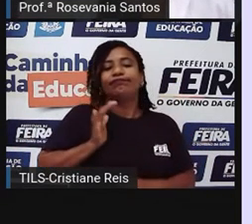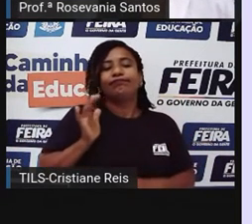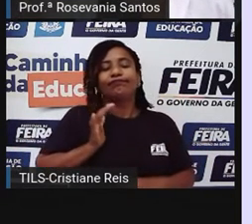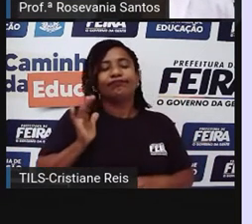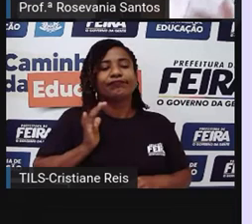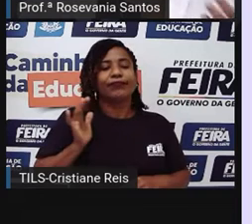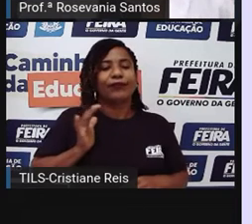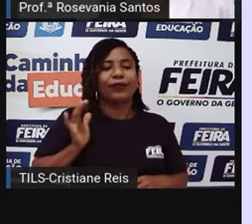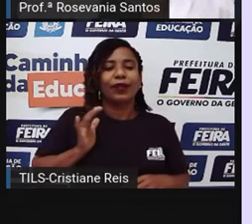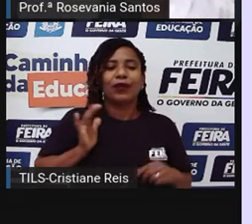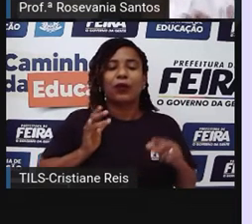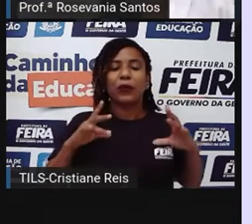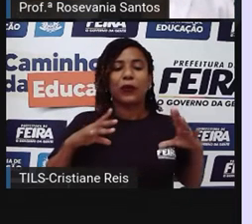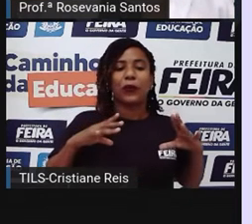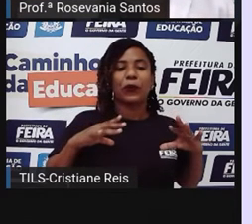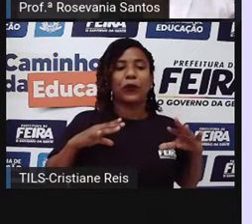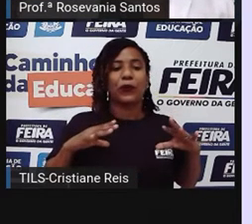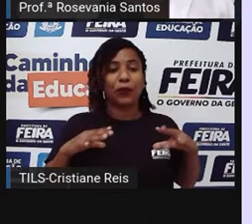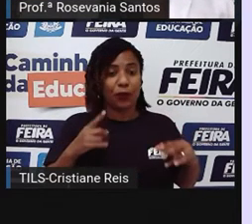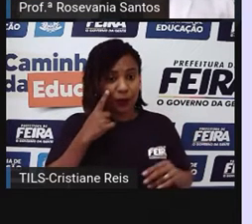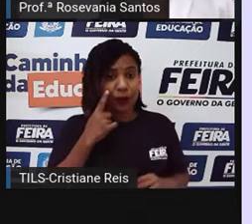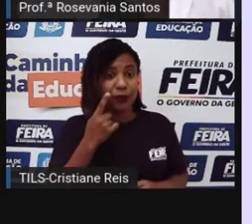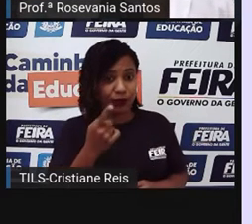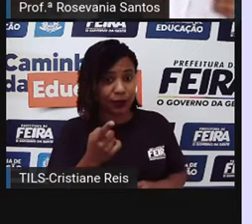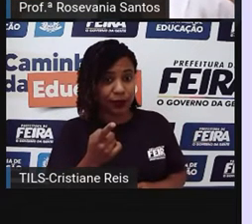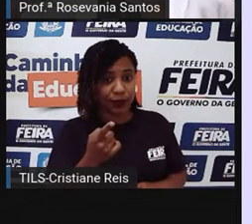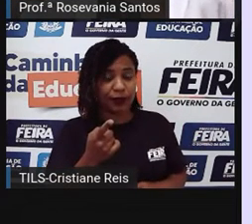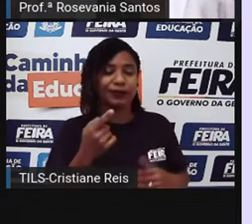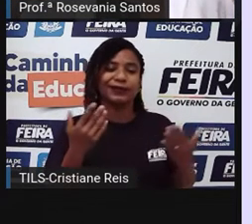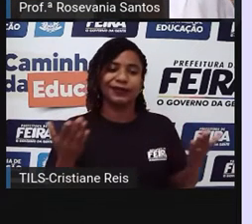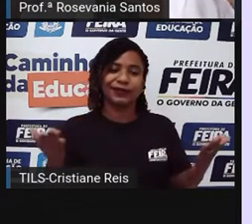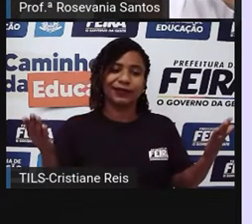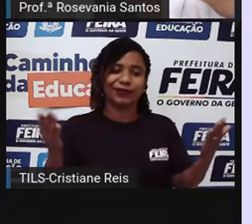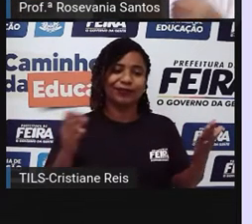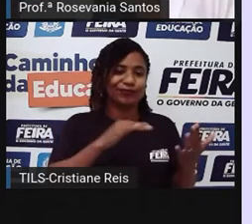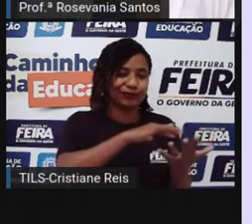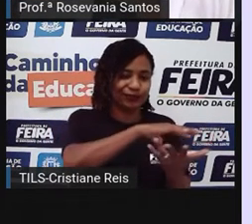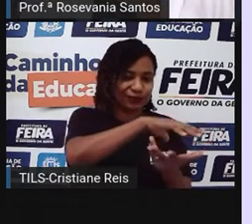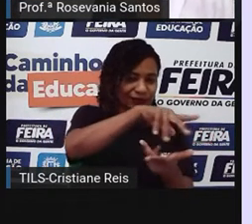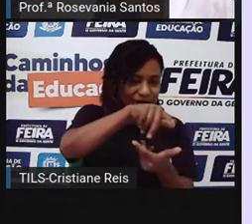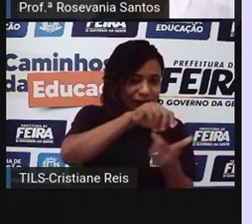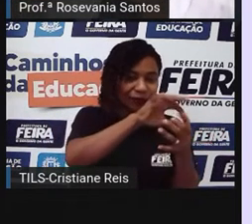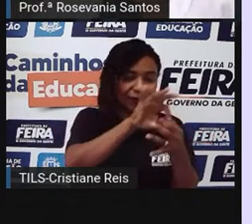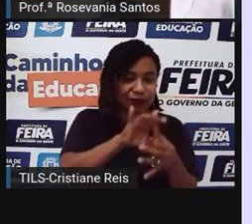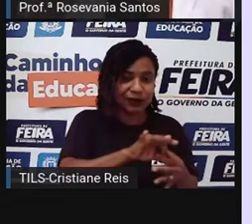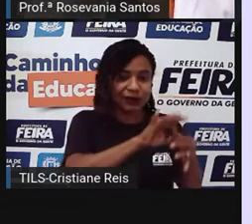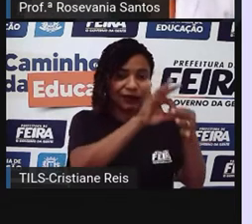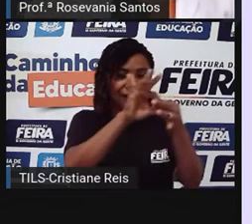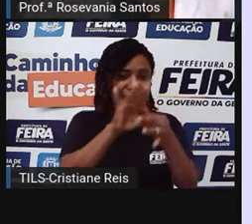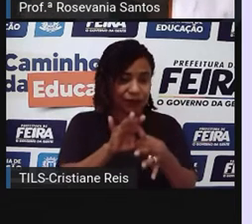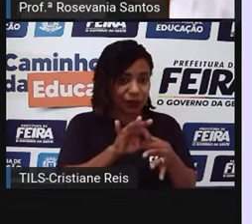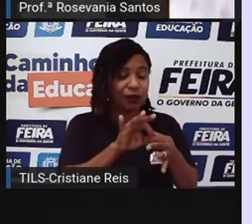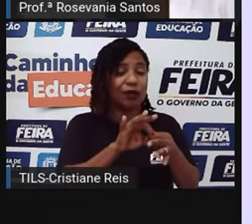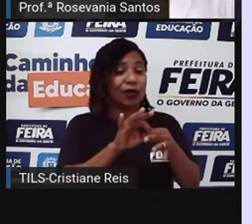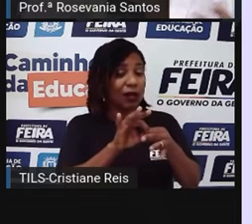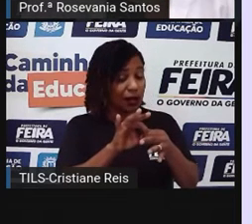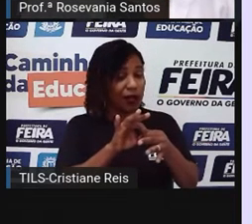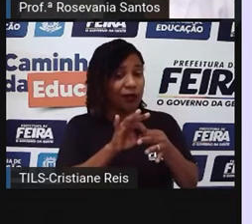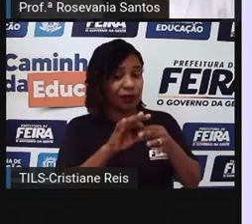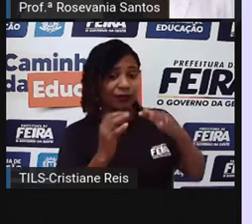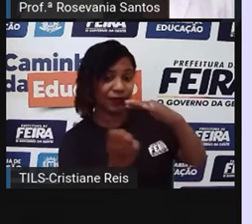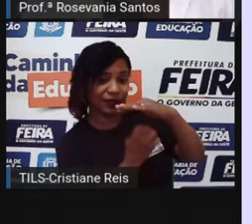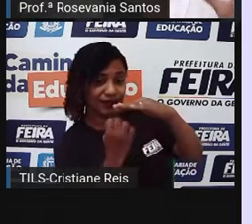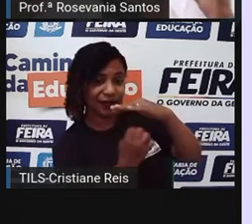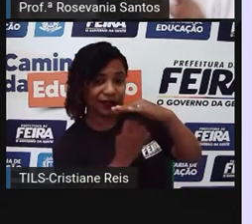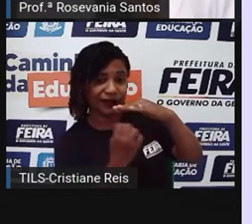facilitou muito com que essas empresas elas se espalhassem, com que tivesse a maior variedade de produtos, que tivesse, sei lá, uma infinidade